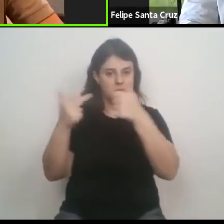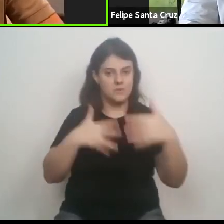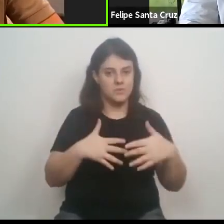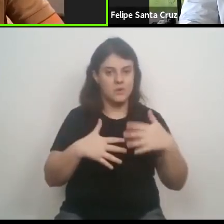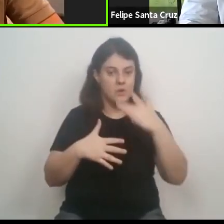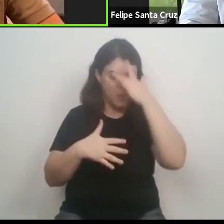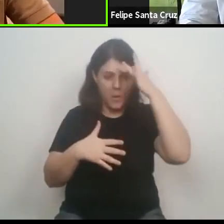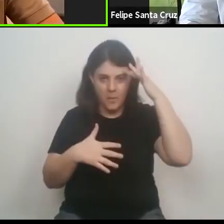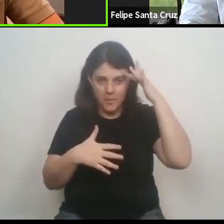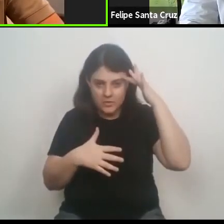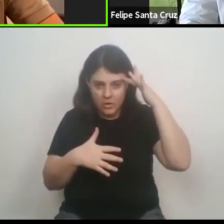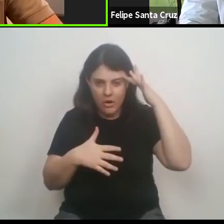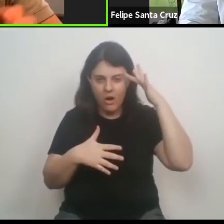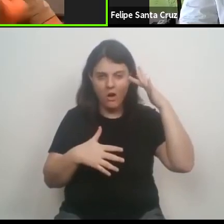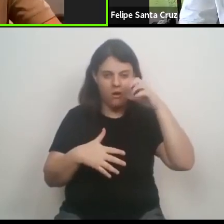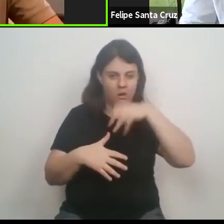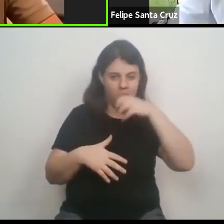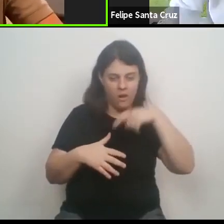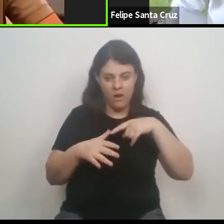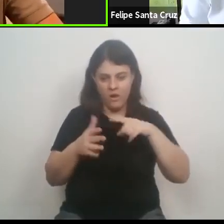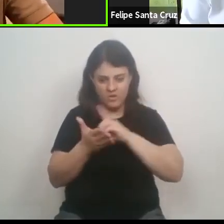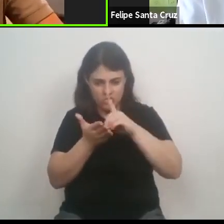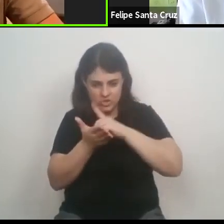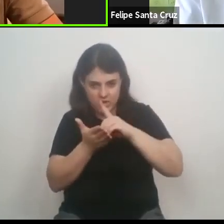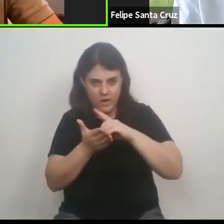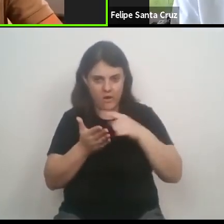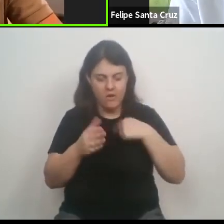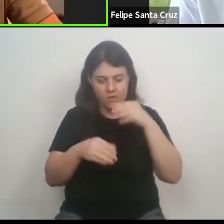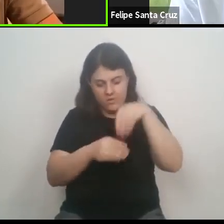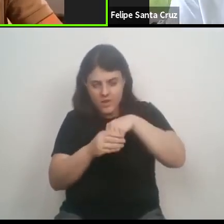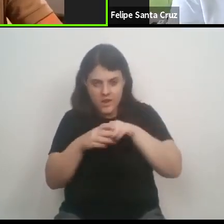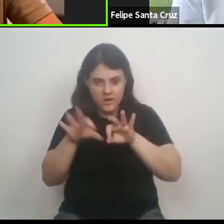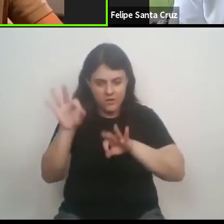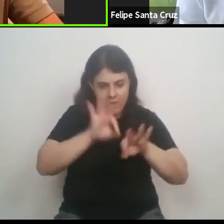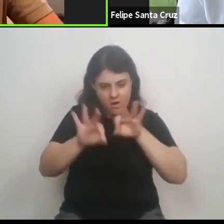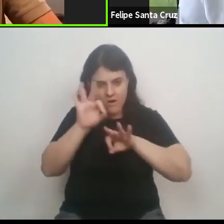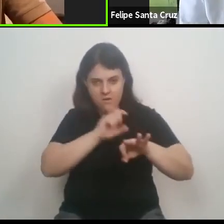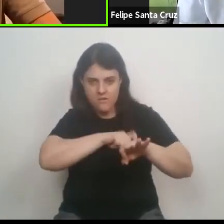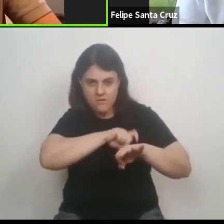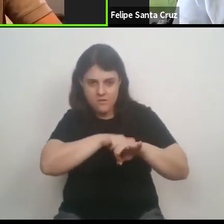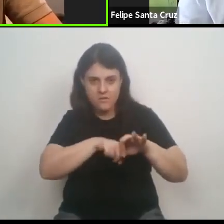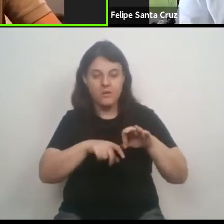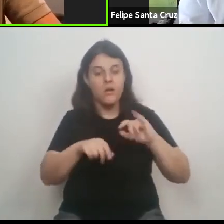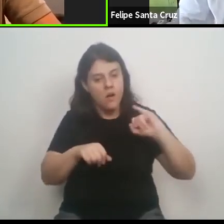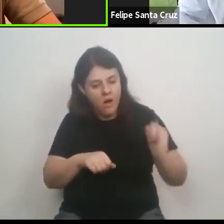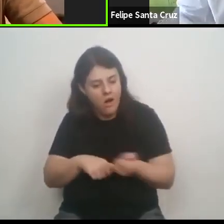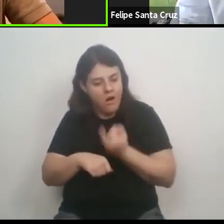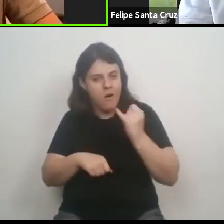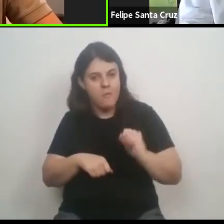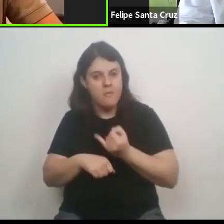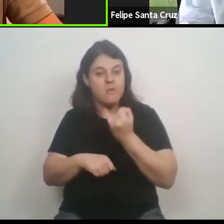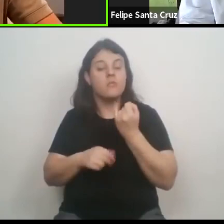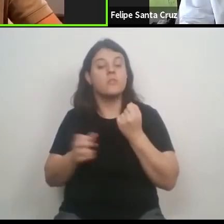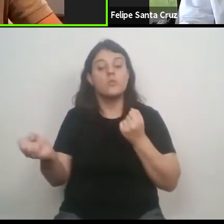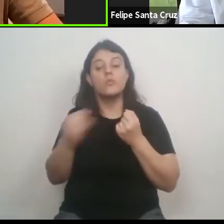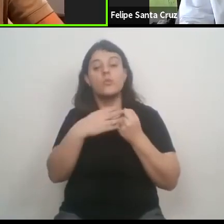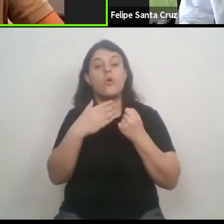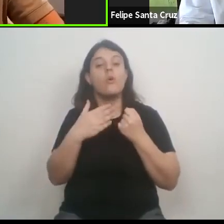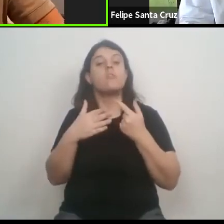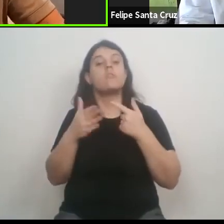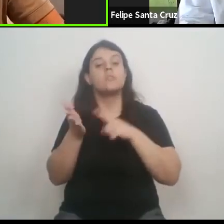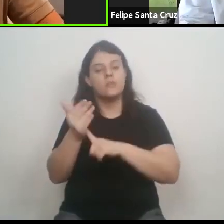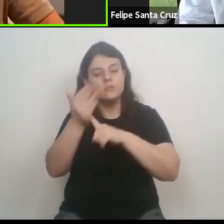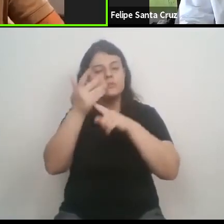terroristas digitais, terroristas virtuais, se valham dessas novas ferramentas